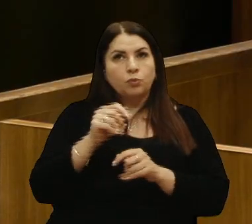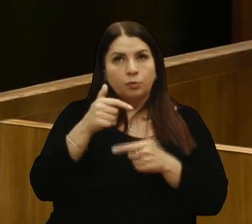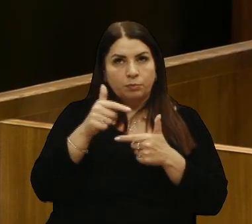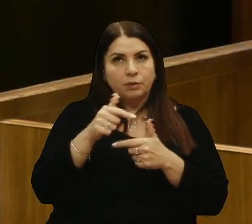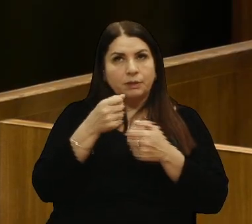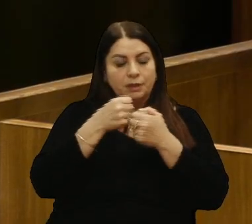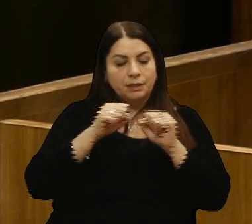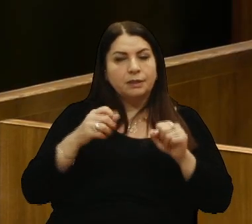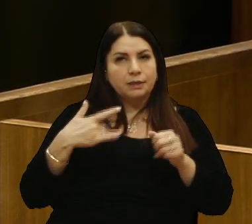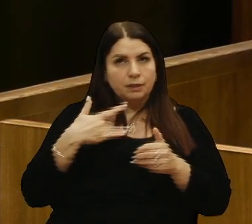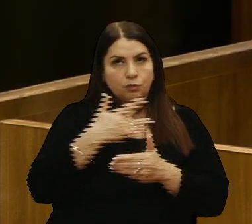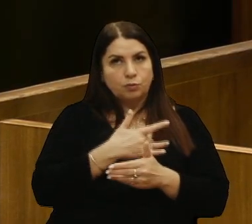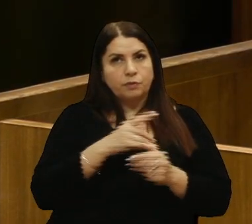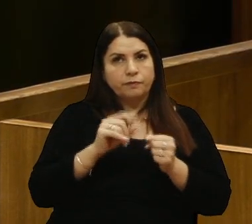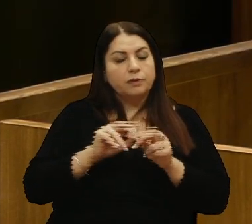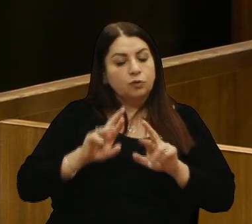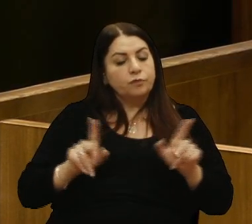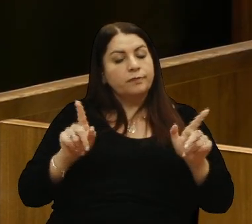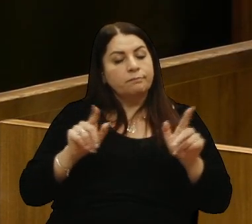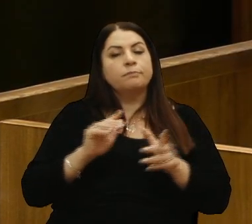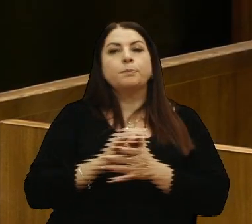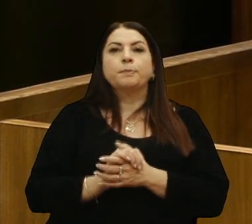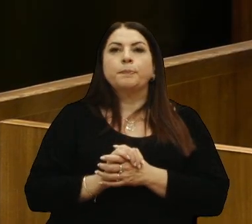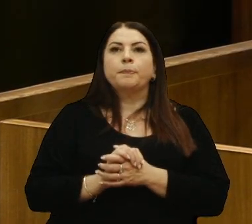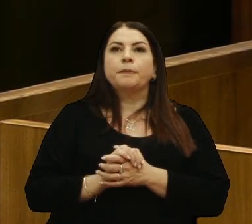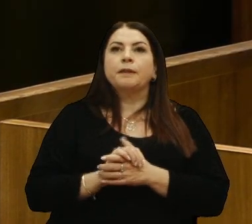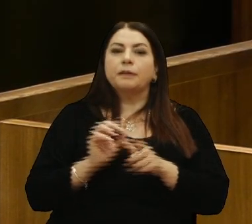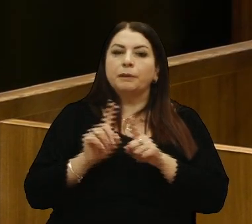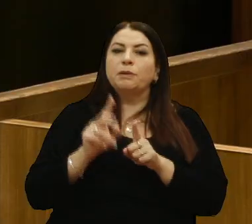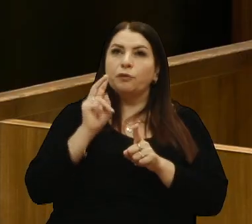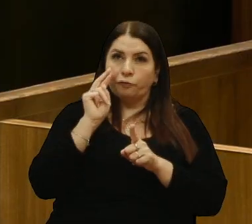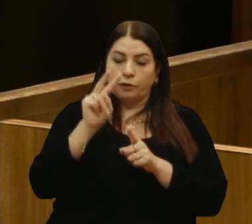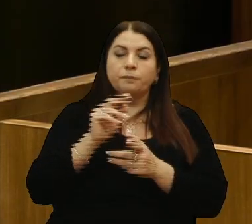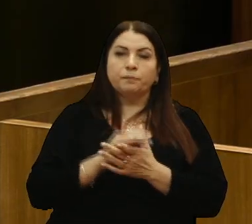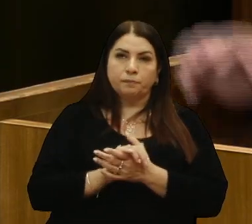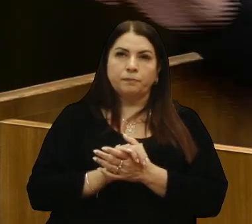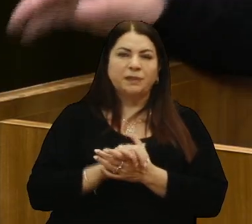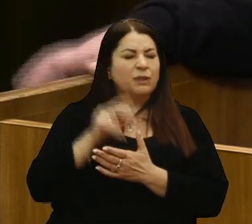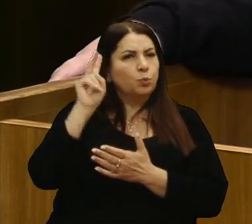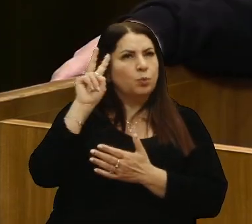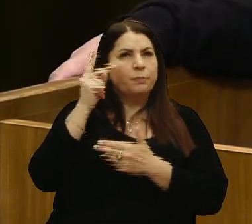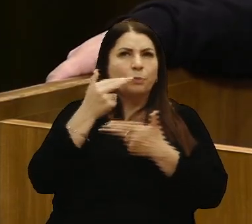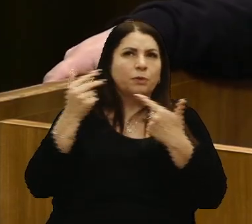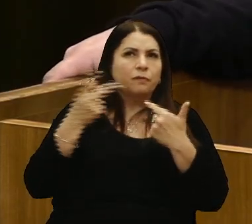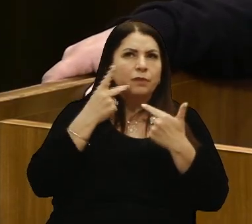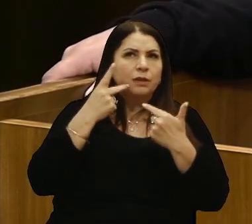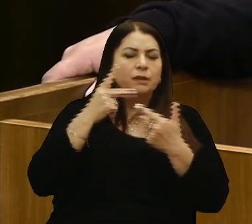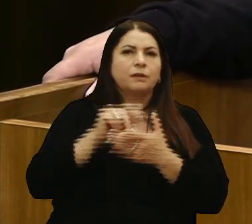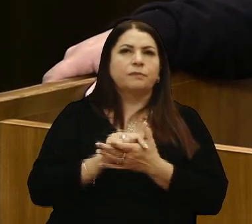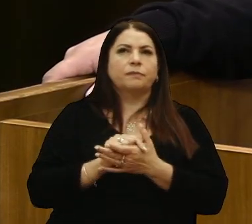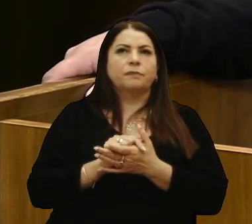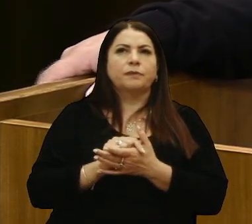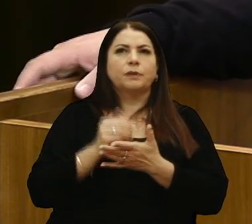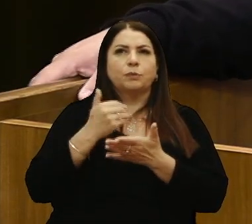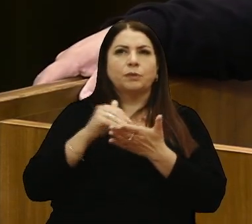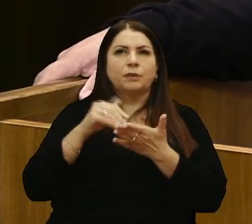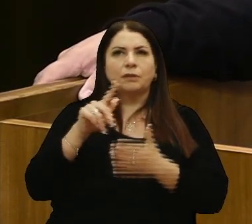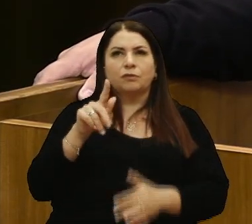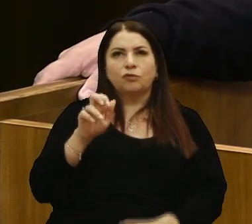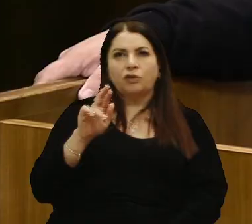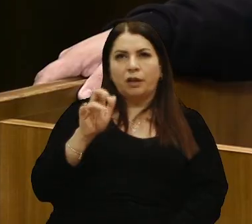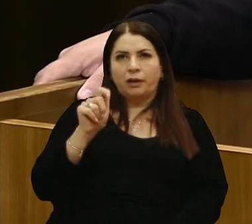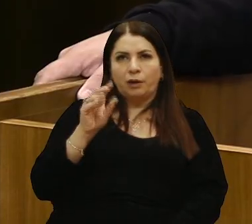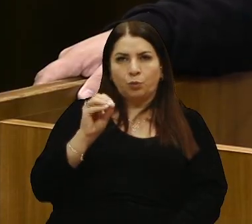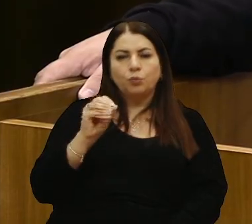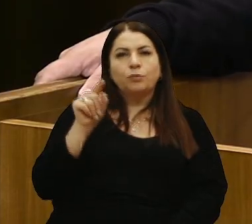na Secretaria da Saúde, fazendo a diferença. E, por sinal, eu vi e lembro de algumas falas aqui, enquanto era o secretário Geraldo, ainda na